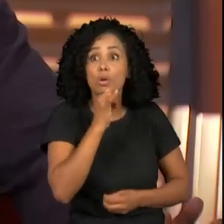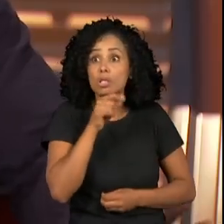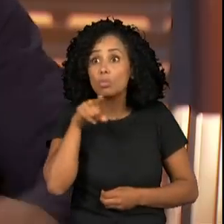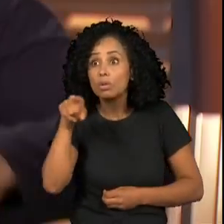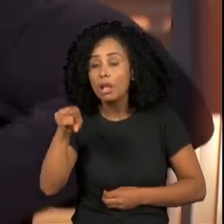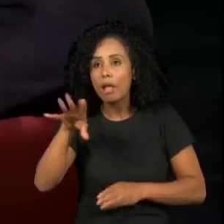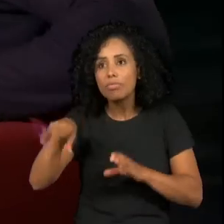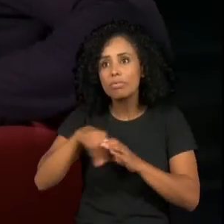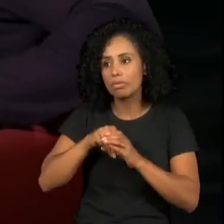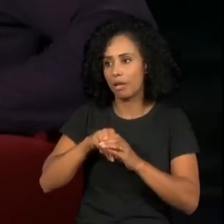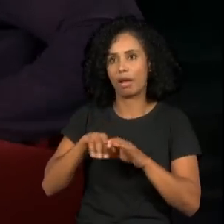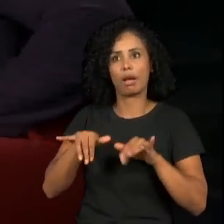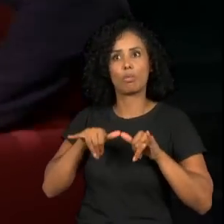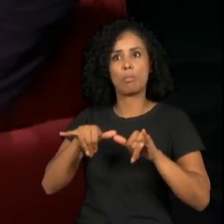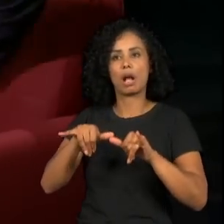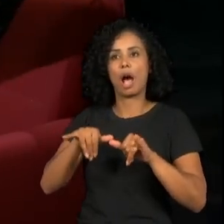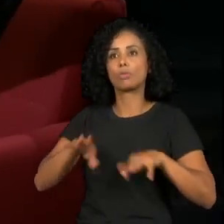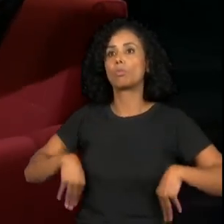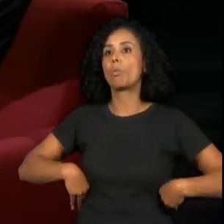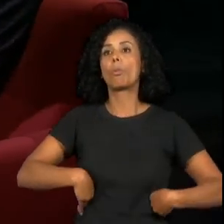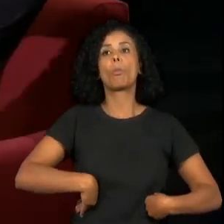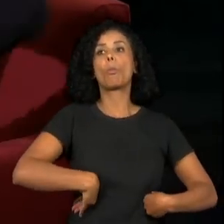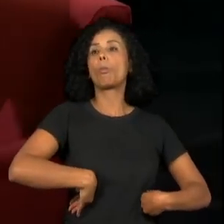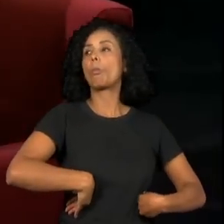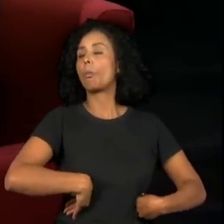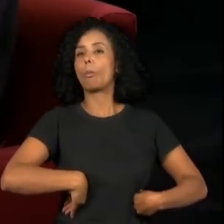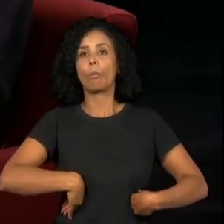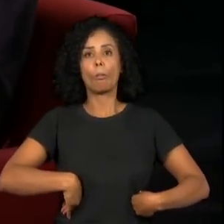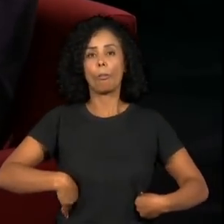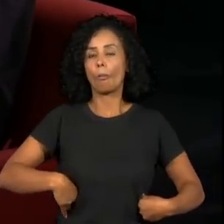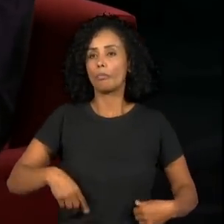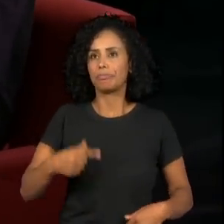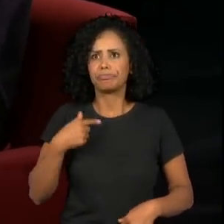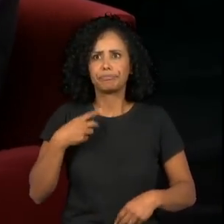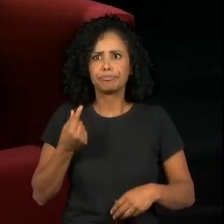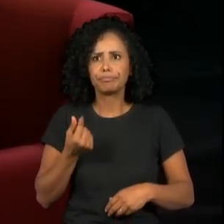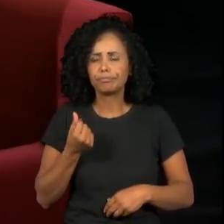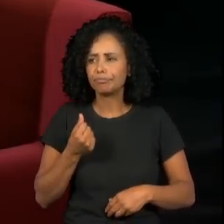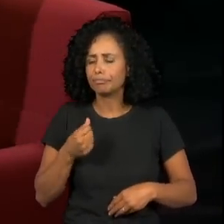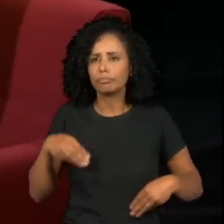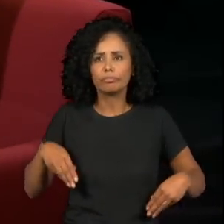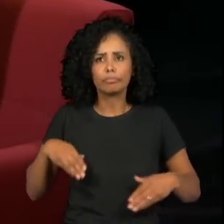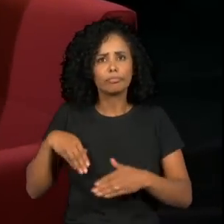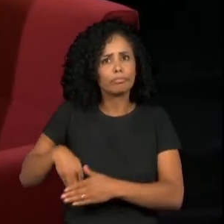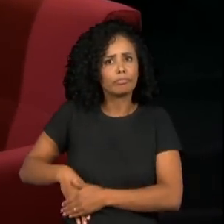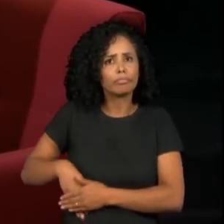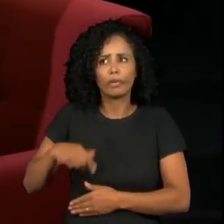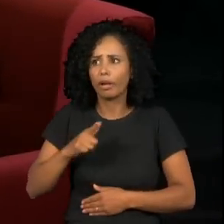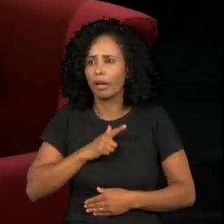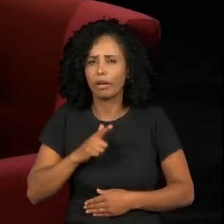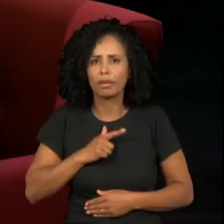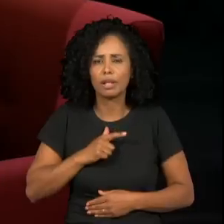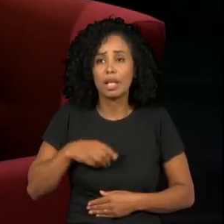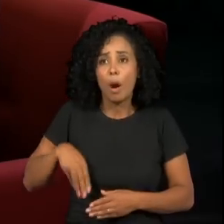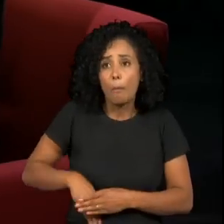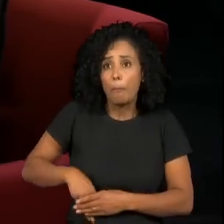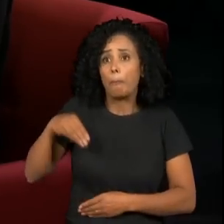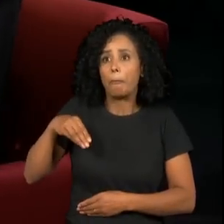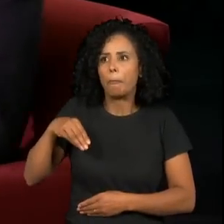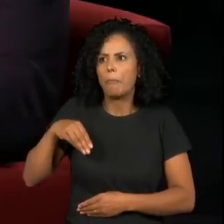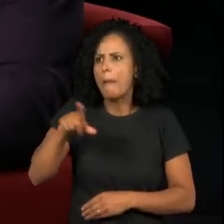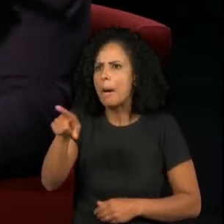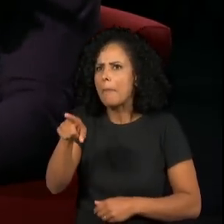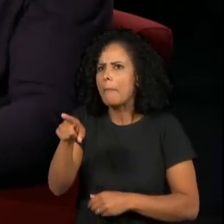vista, com a mão para trás, olhando uma coisa assim, mesmo com dinheiro no bolso, porque sempre quando eu ia pegar, alguém vinha dizer que não podia botar a